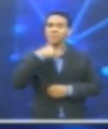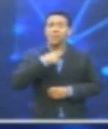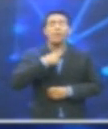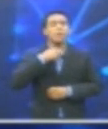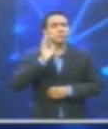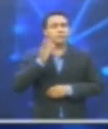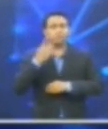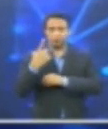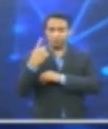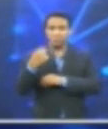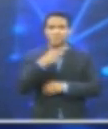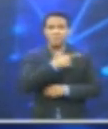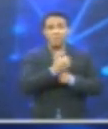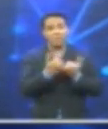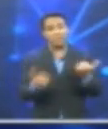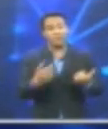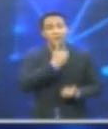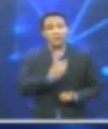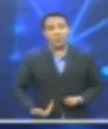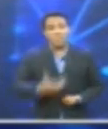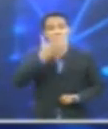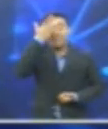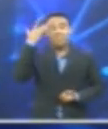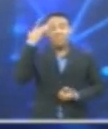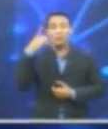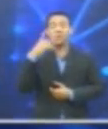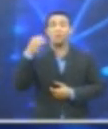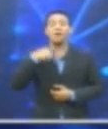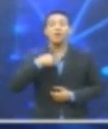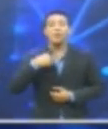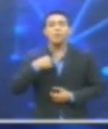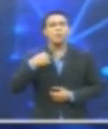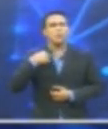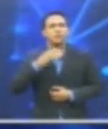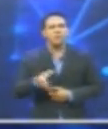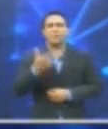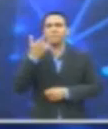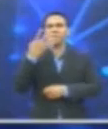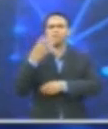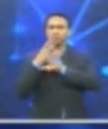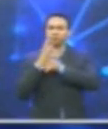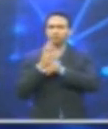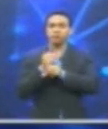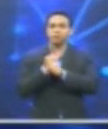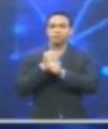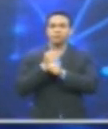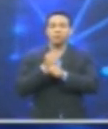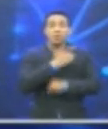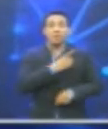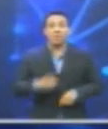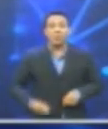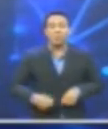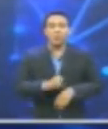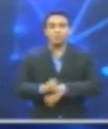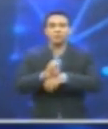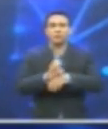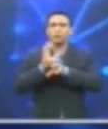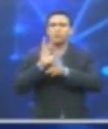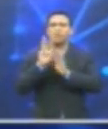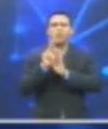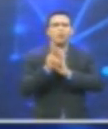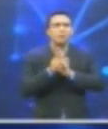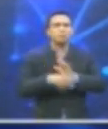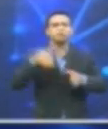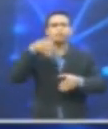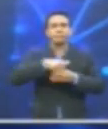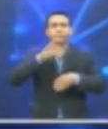vice-governador pelo povo que me elegeu, com o capital que eu tinha de 24 anos, de deputado do estado mais votado várias vezes, e